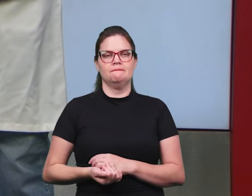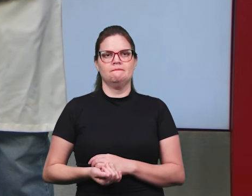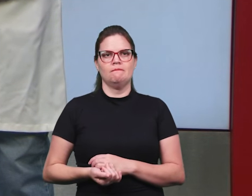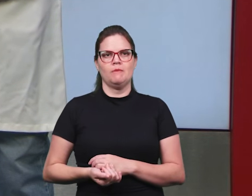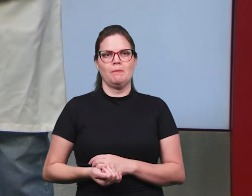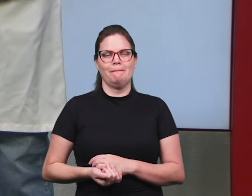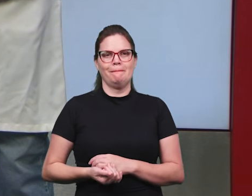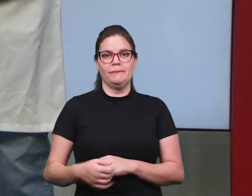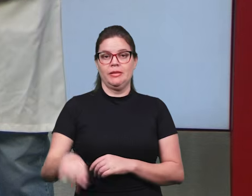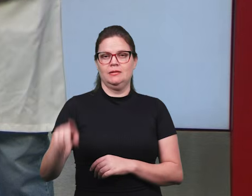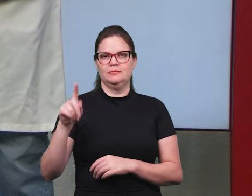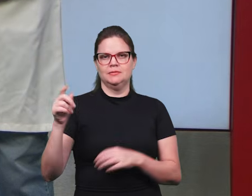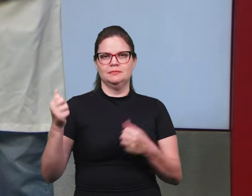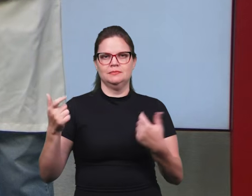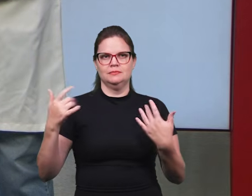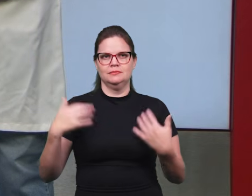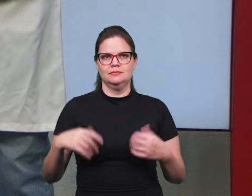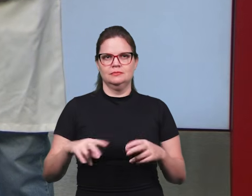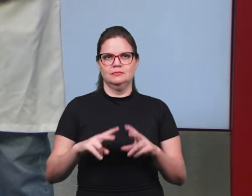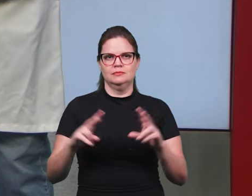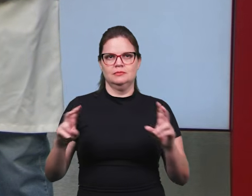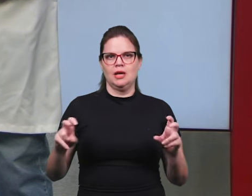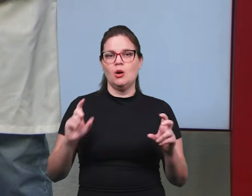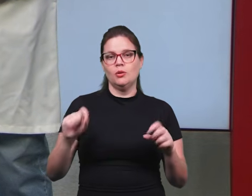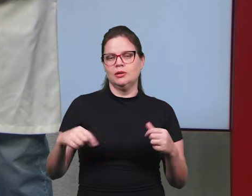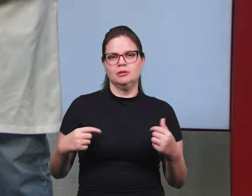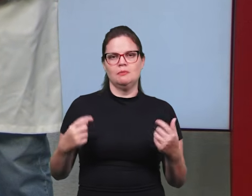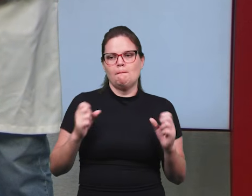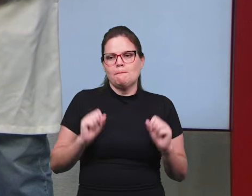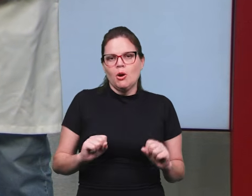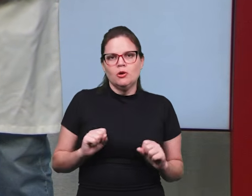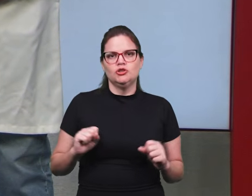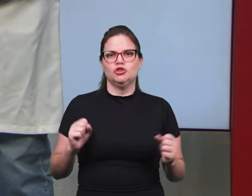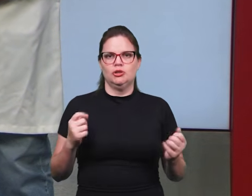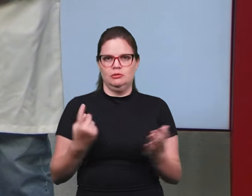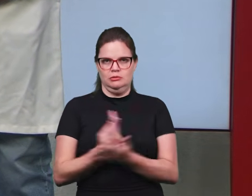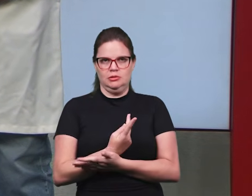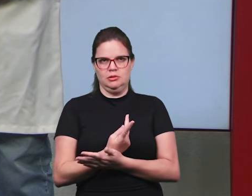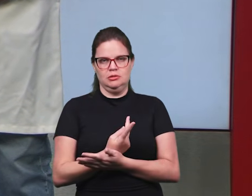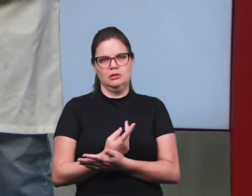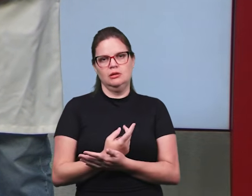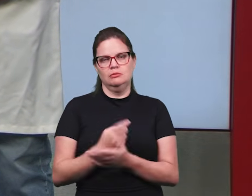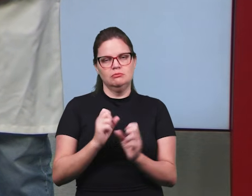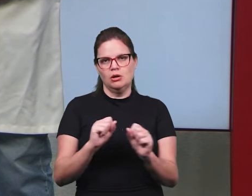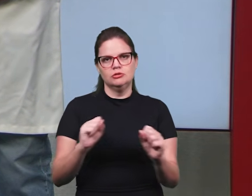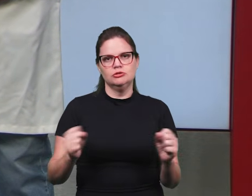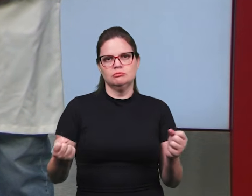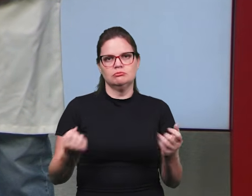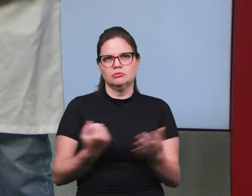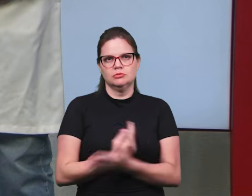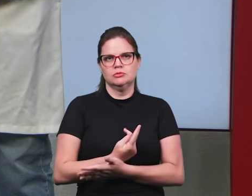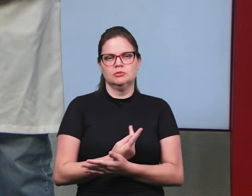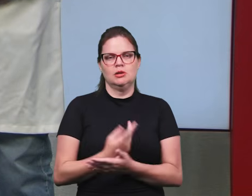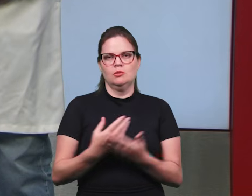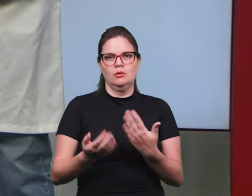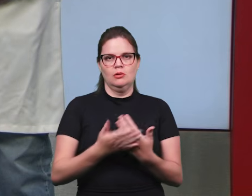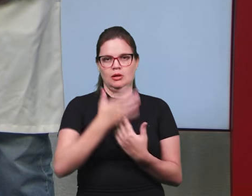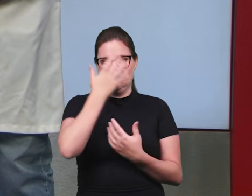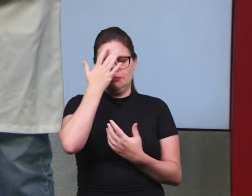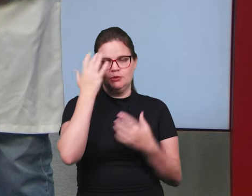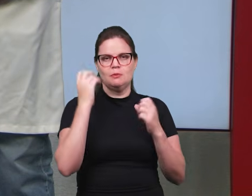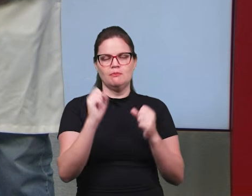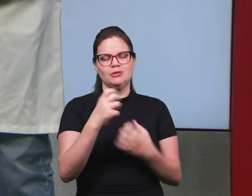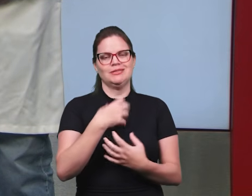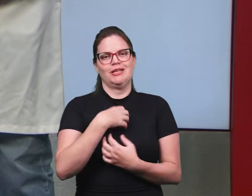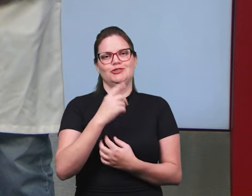você mencionou um termo, é uma intercorrência, né? Ou seja, pode acontecer, qualquer um está